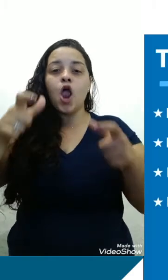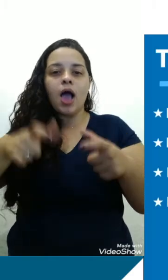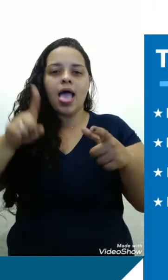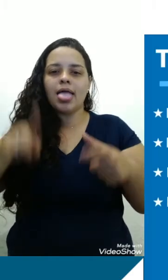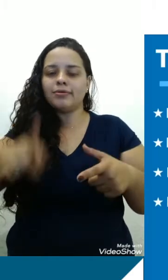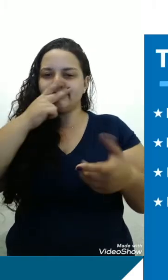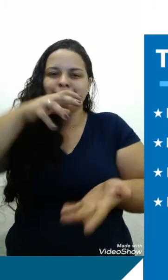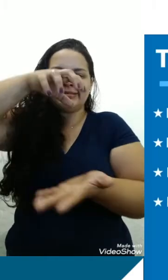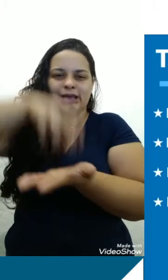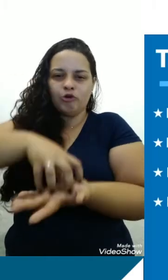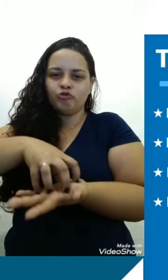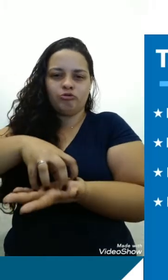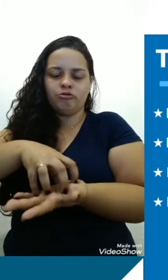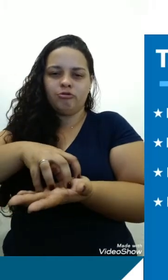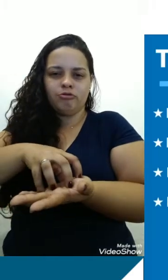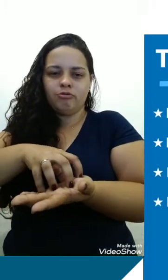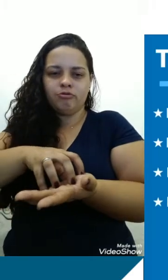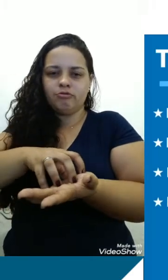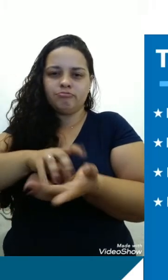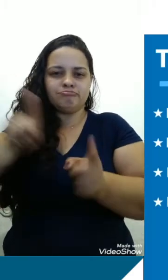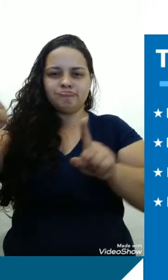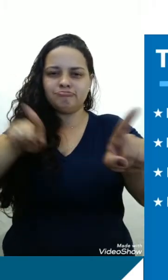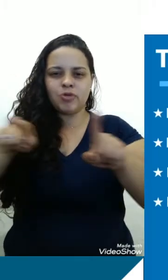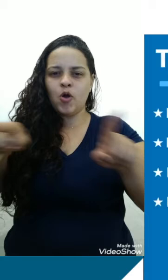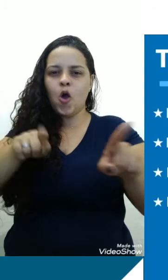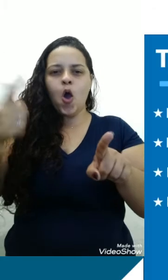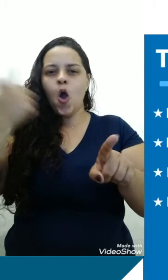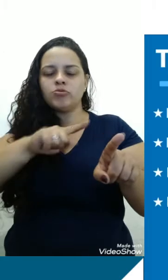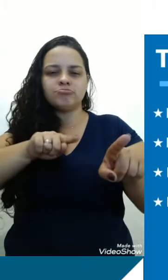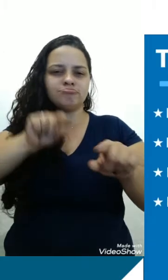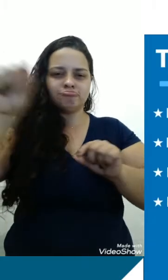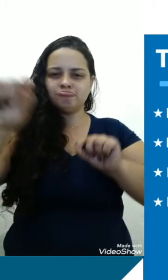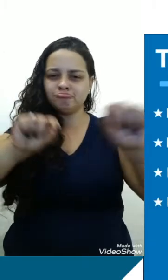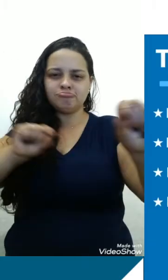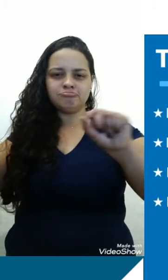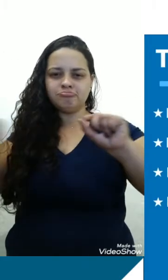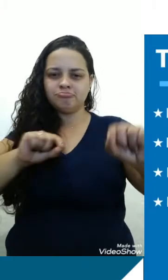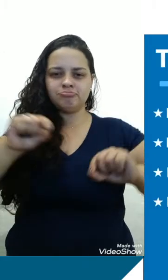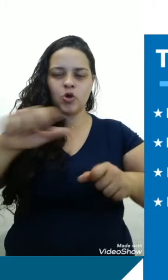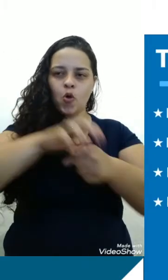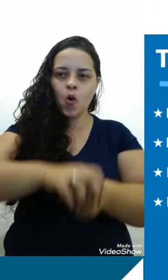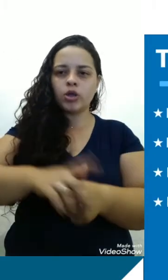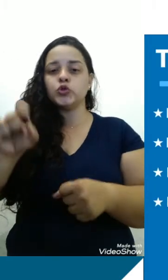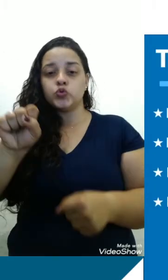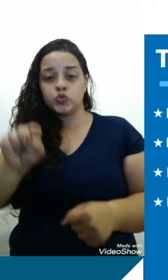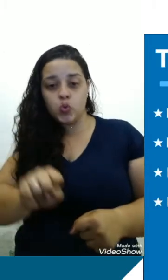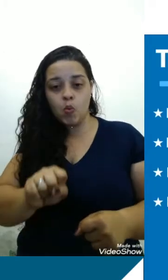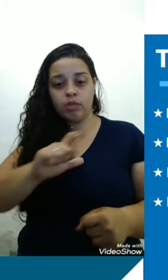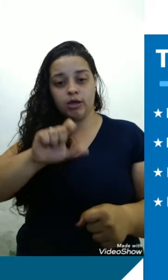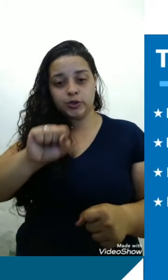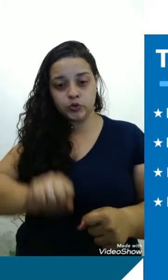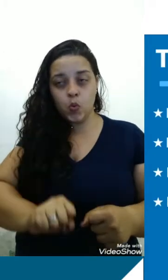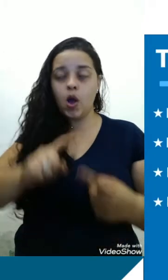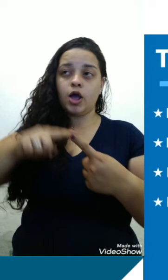é um centro agregador, né, das diferentes rotas aqui coloniais. Temos desde lá do sul,